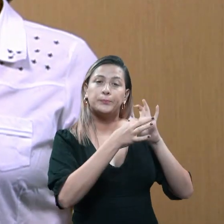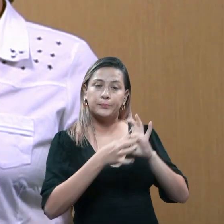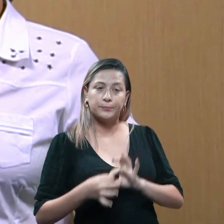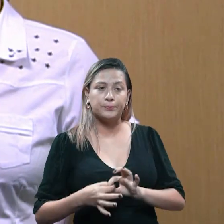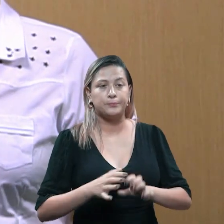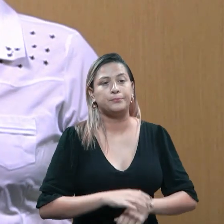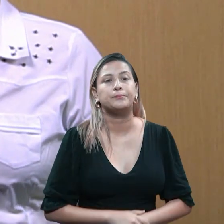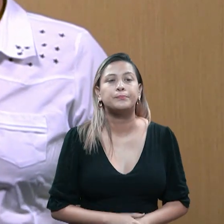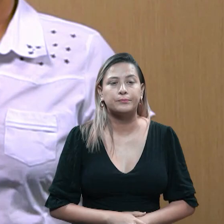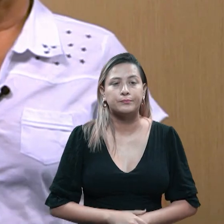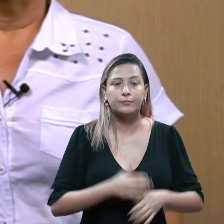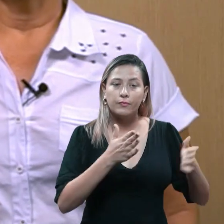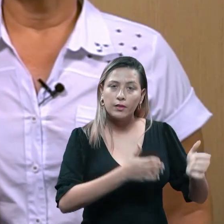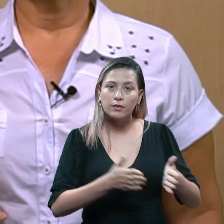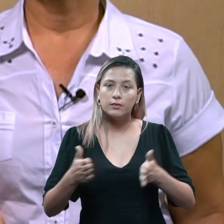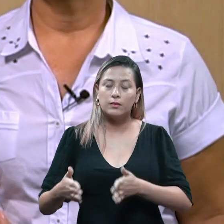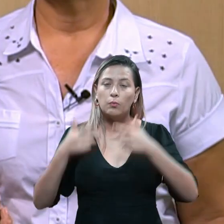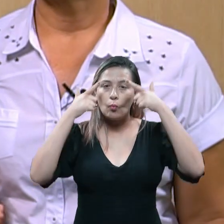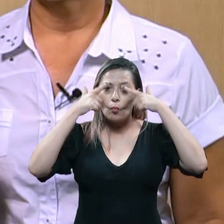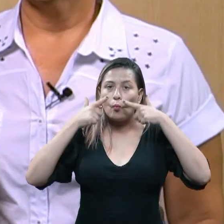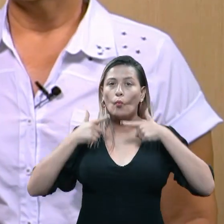As etapas da limpeza de pele.